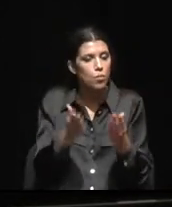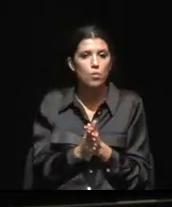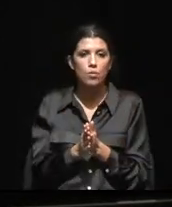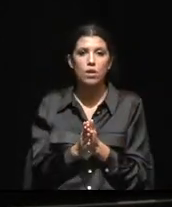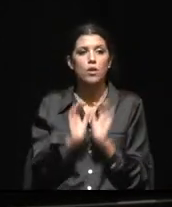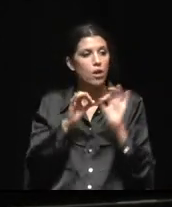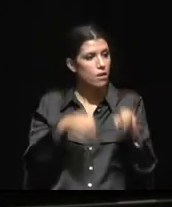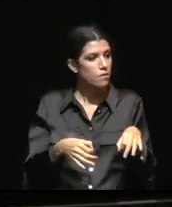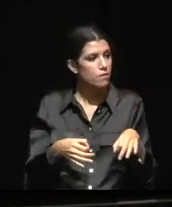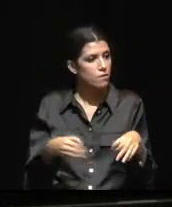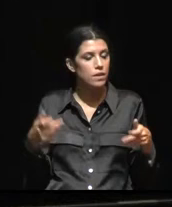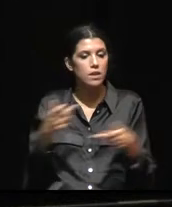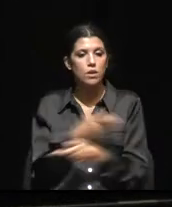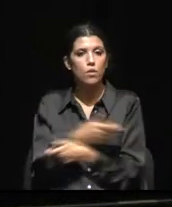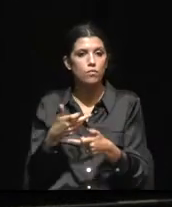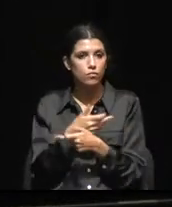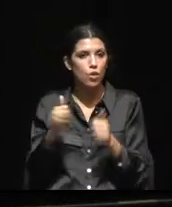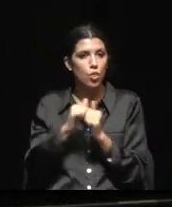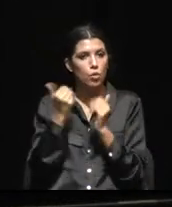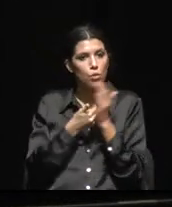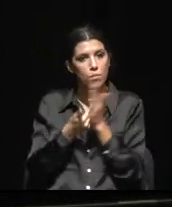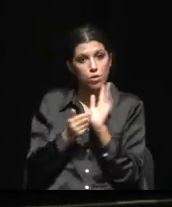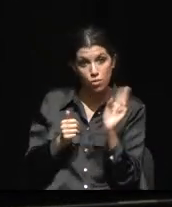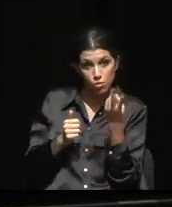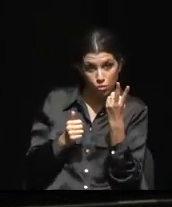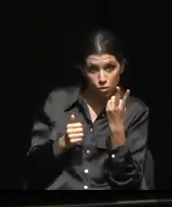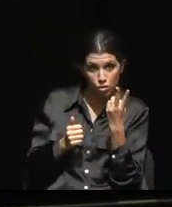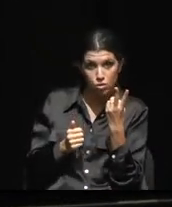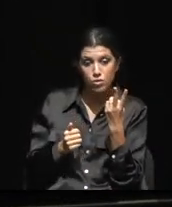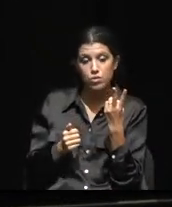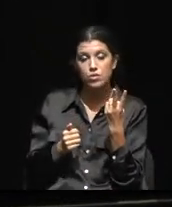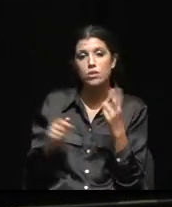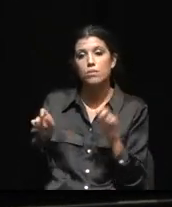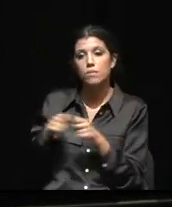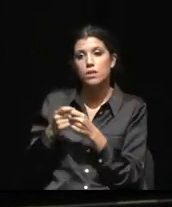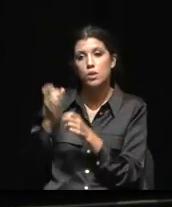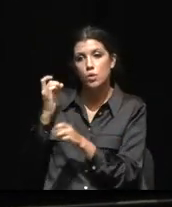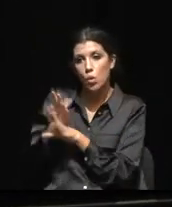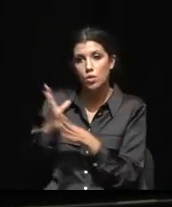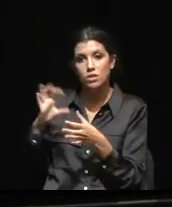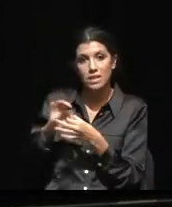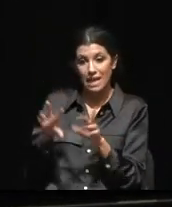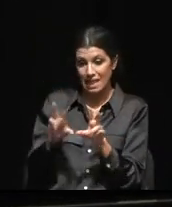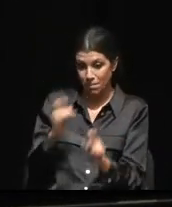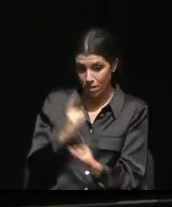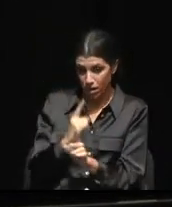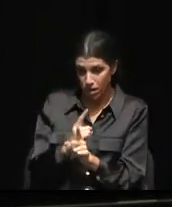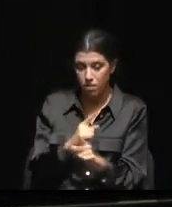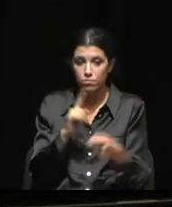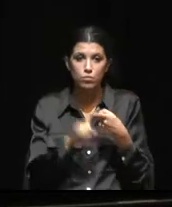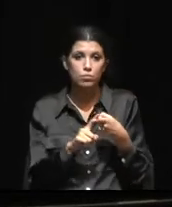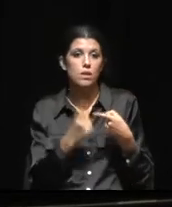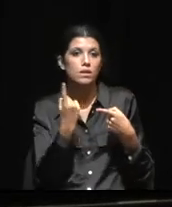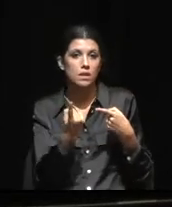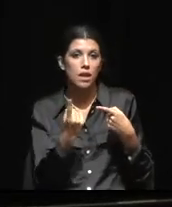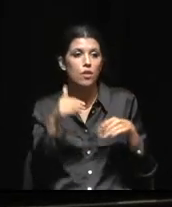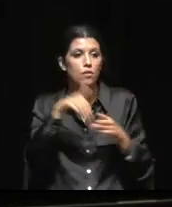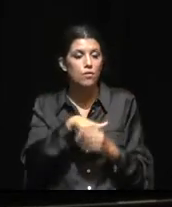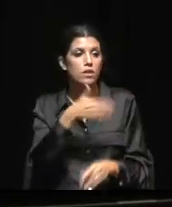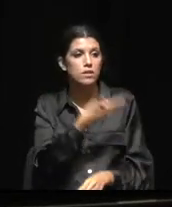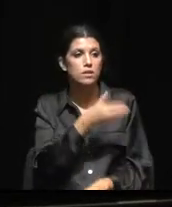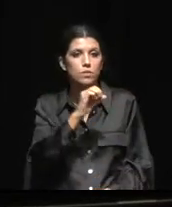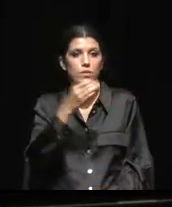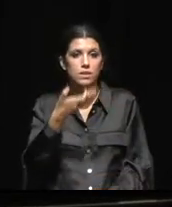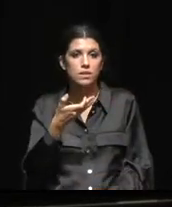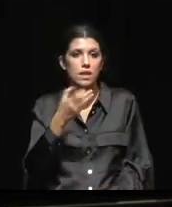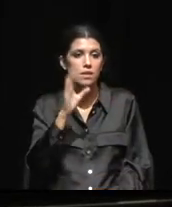terminar senhora Presidente com duas referências a dois documentos de duas outras forças políticas sobre esta mesma matéria uma relativa ao voto